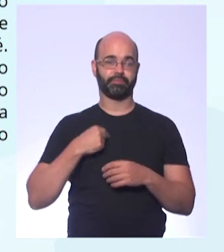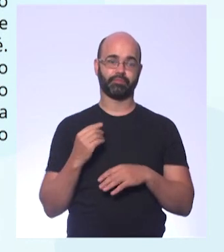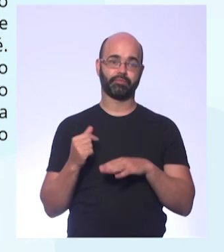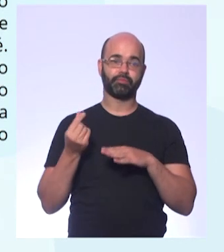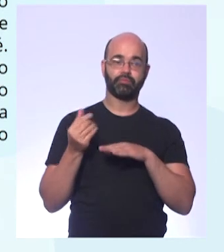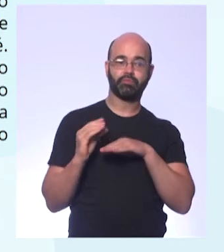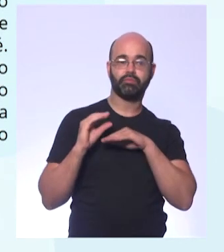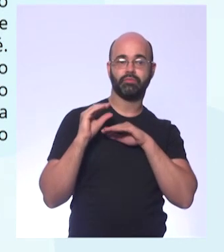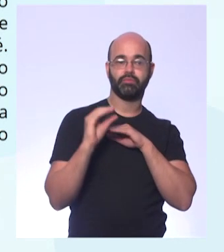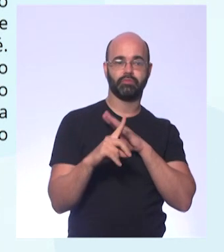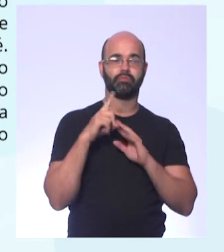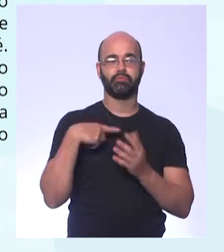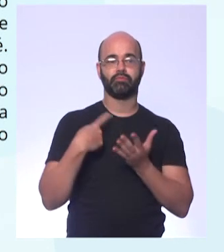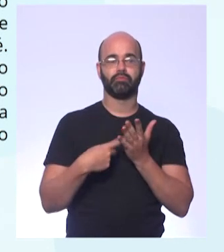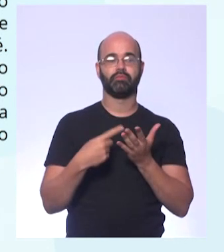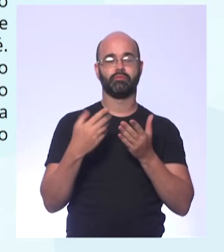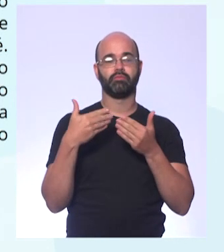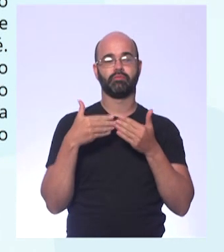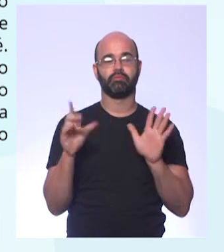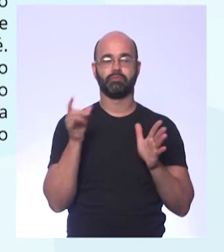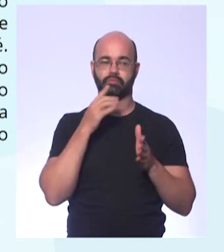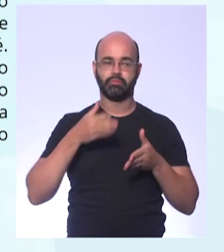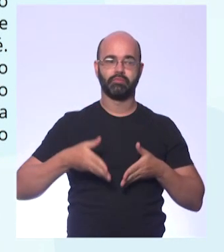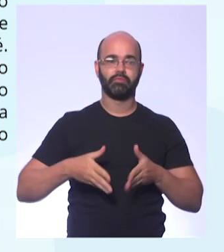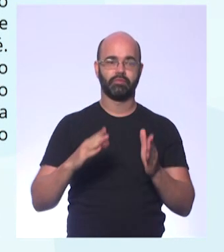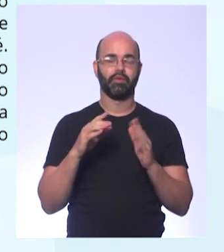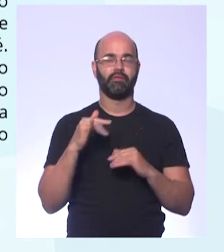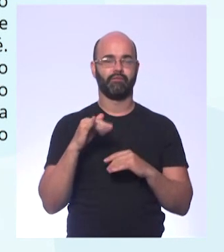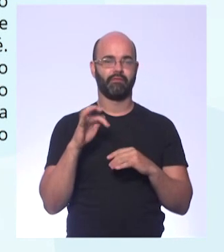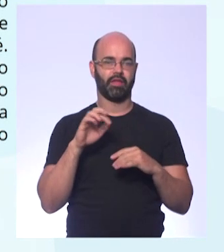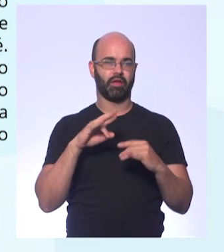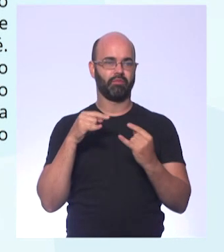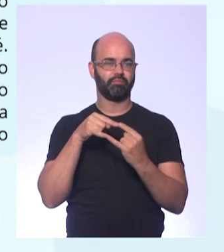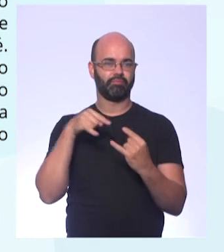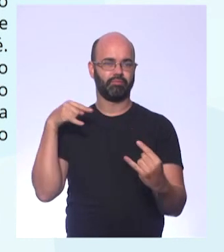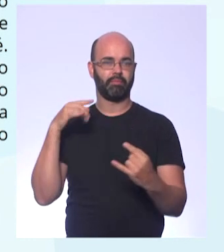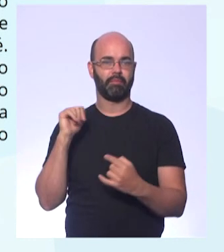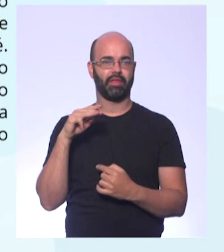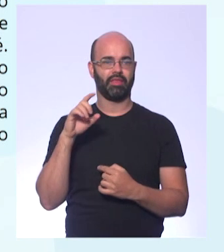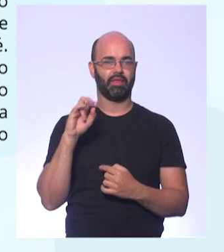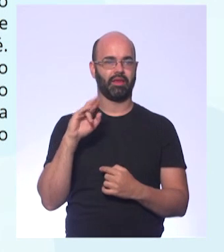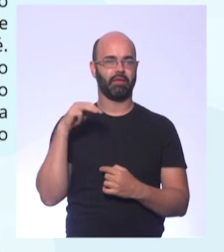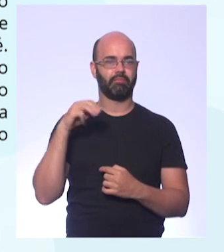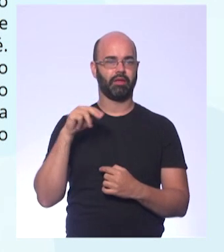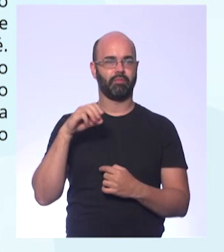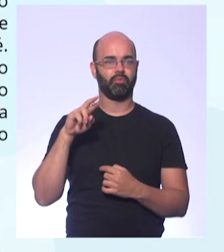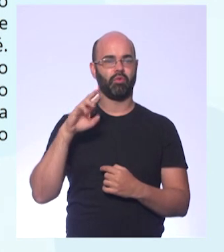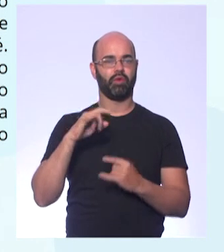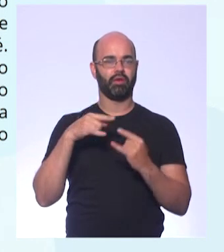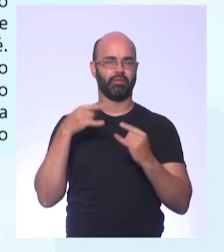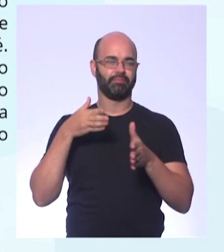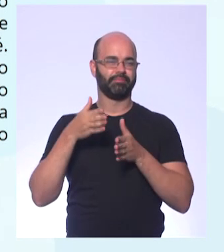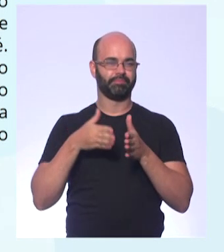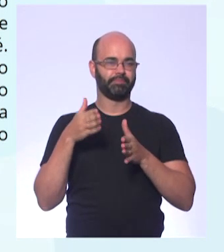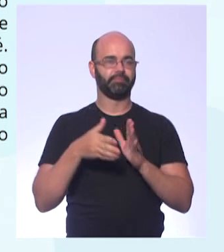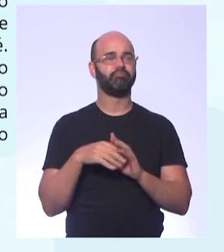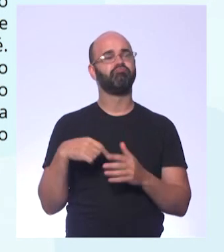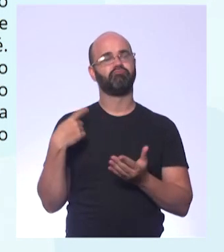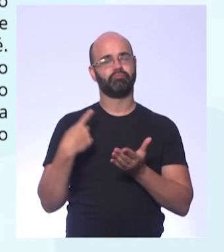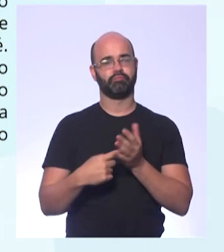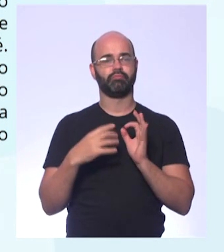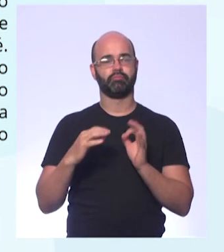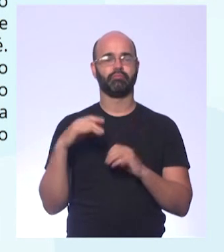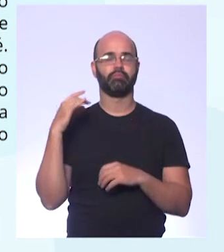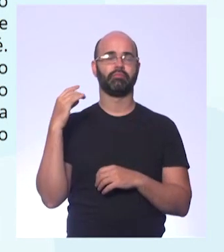o compromisso da abertura da estrada de ferro Madeira-Mamoré. Posteriormente, o Tratado do Rio de Janeiro, assinado com o